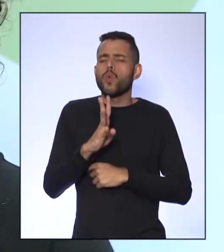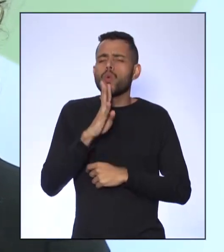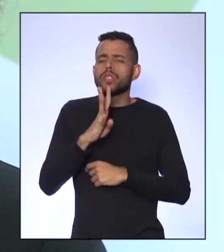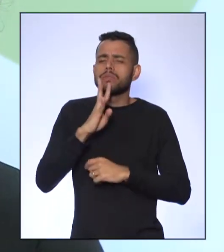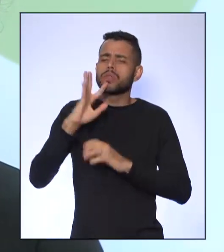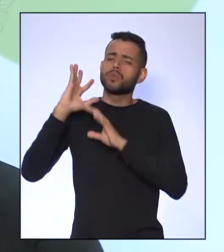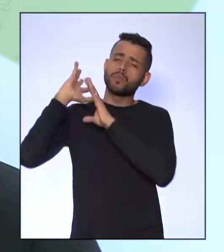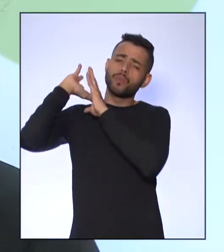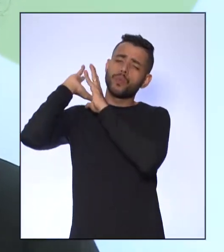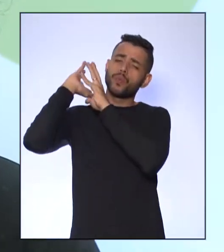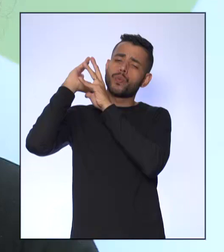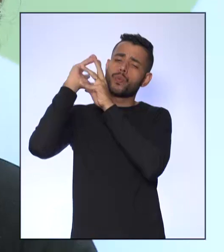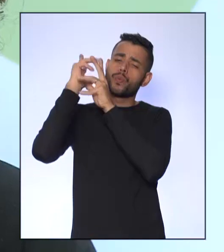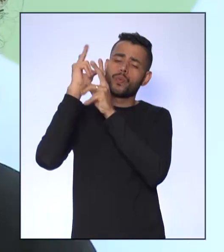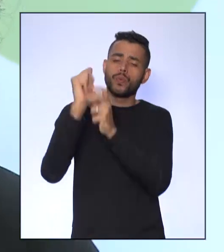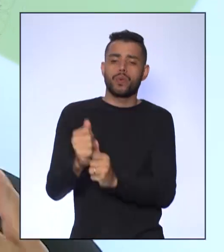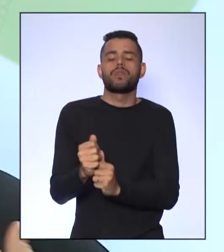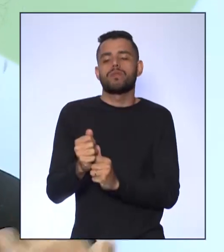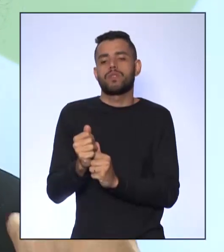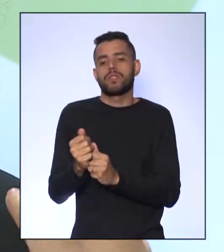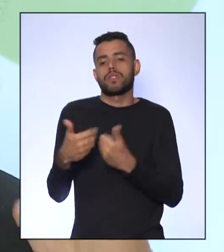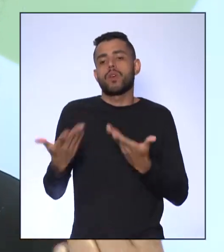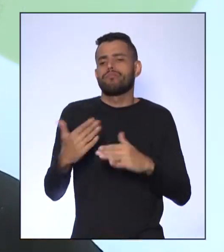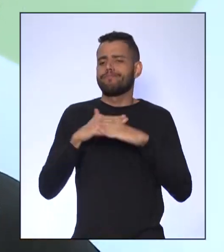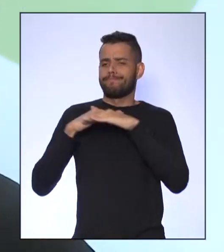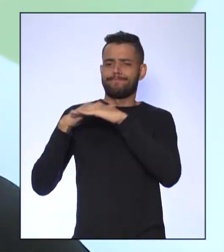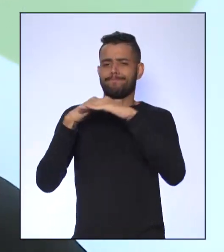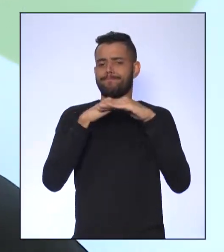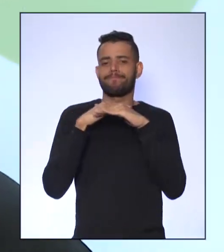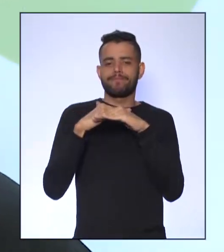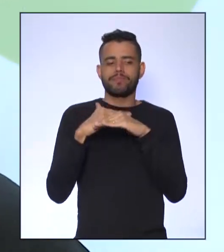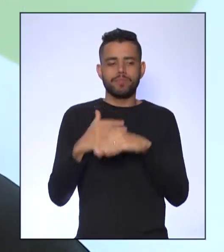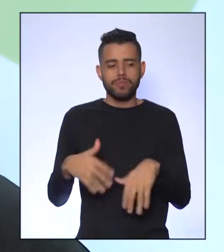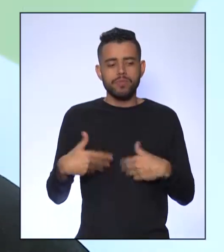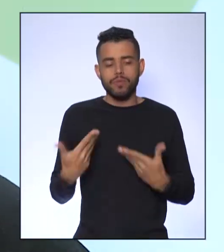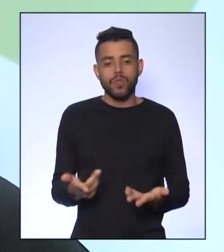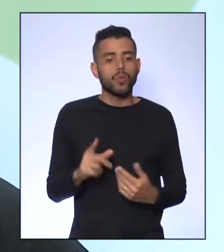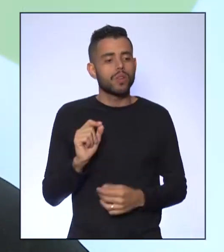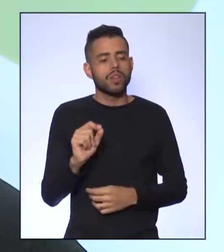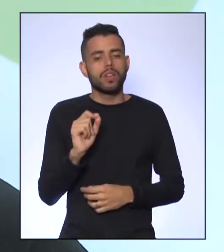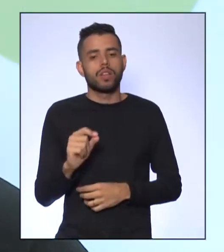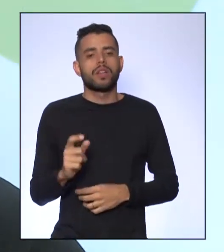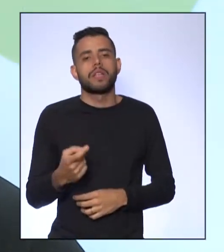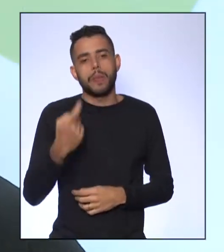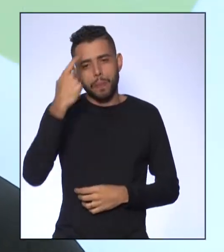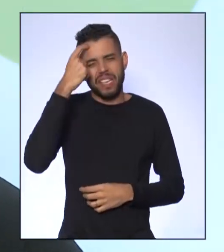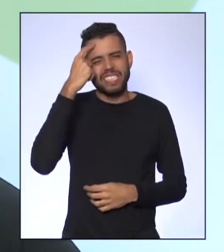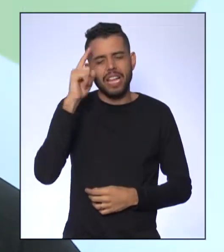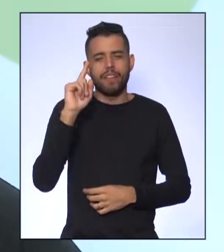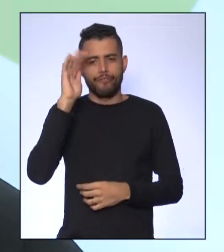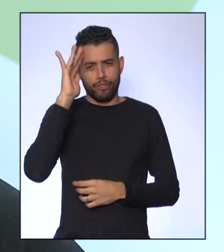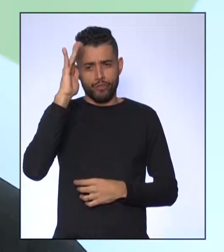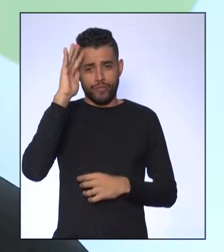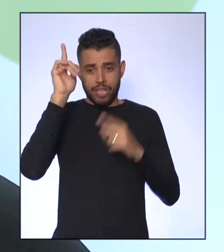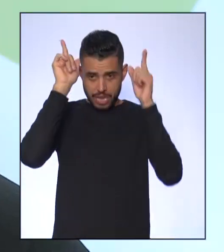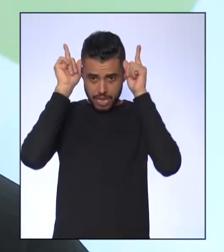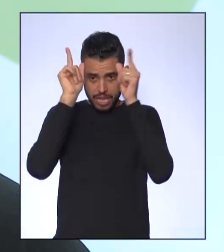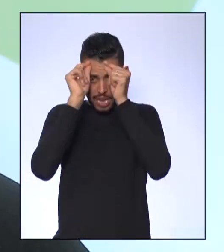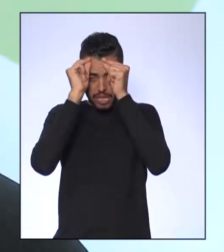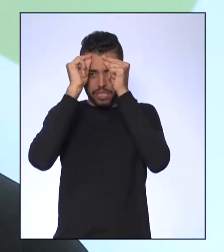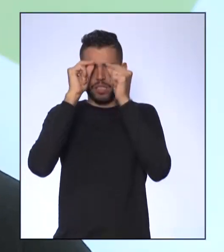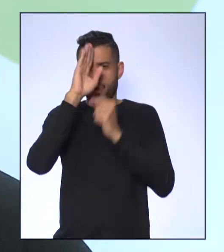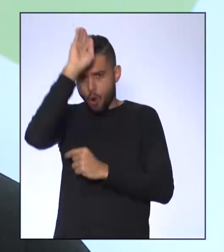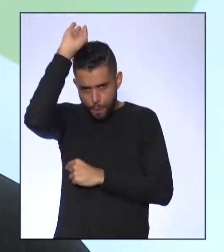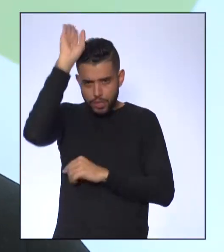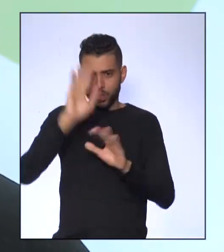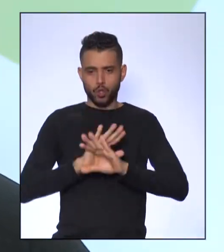foi acumulado. Então, nós não podemos esperar que a filosofia seja apenas Grécia e Roma. A gente já tem,